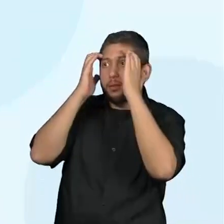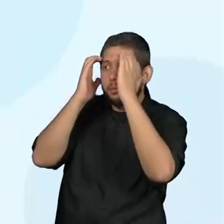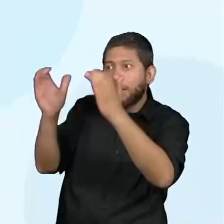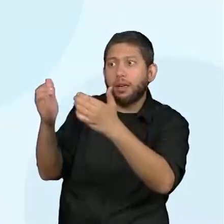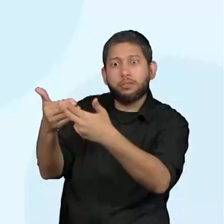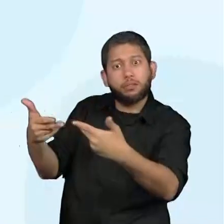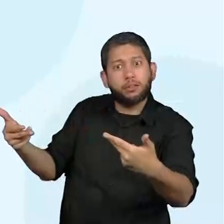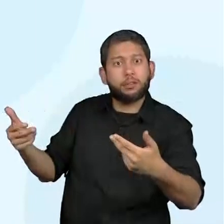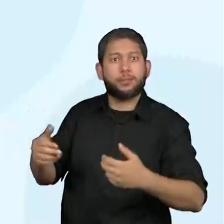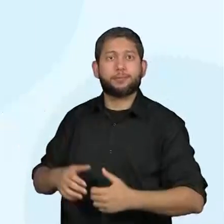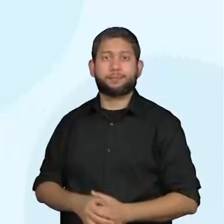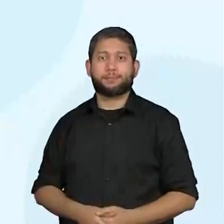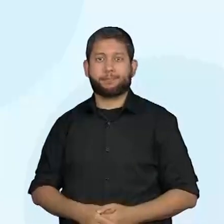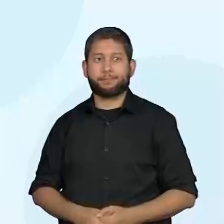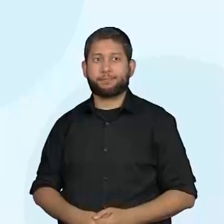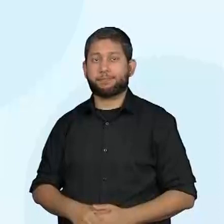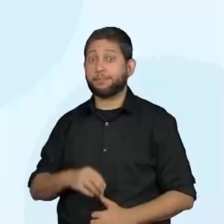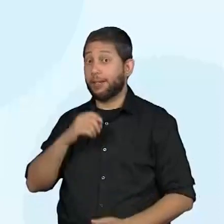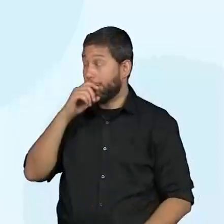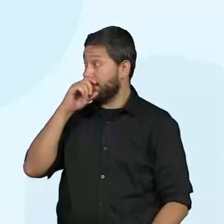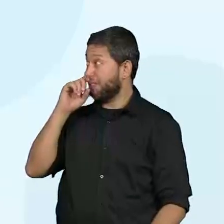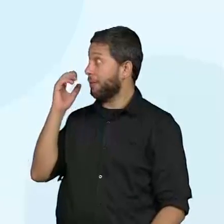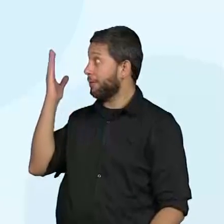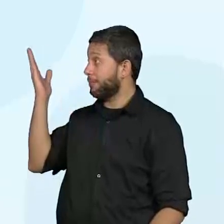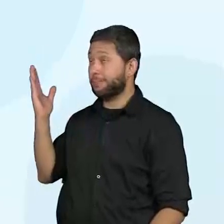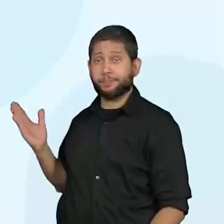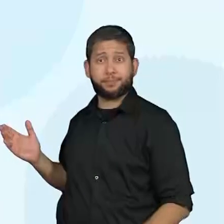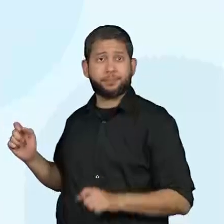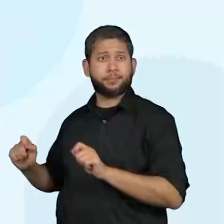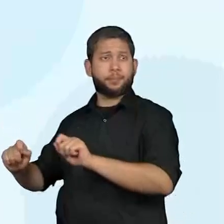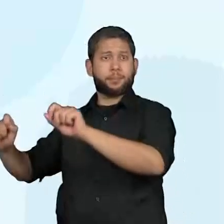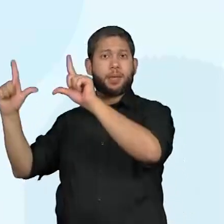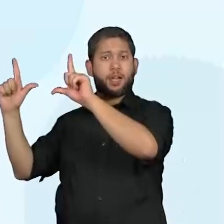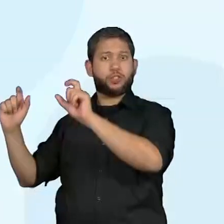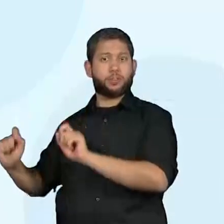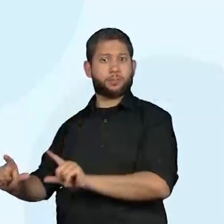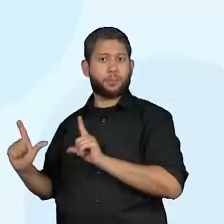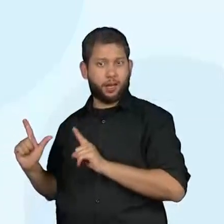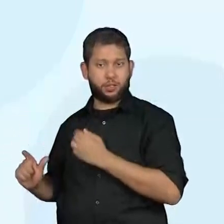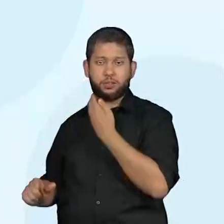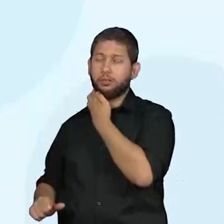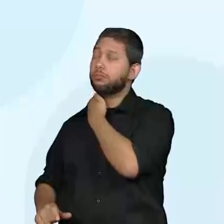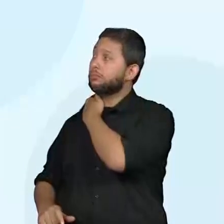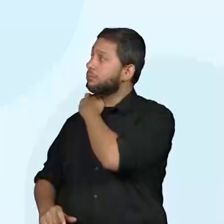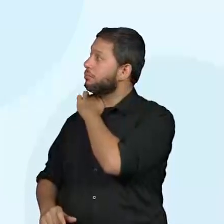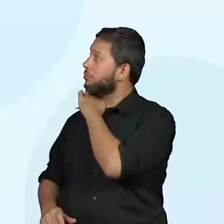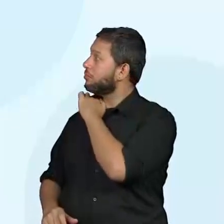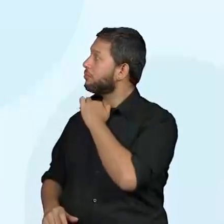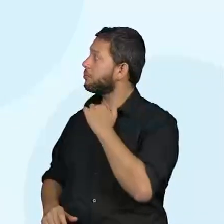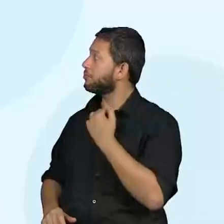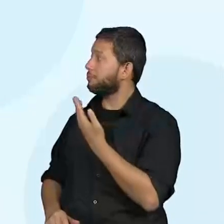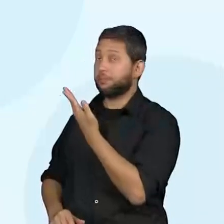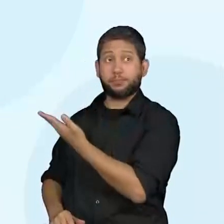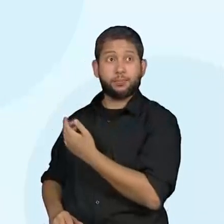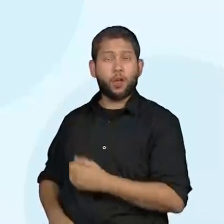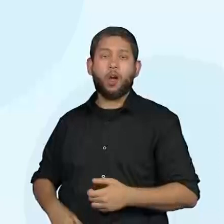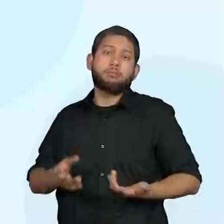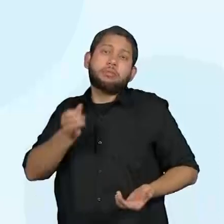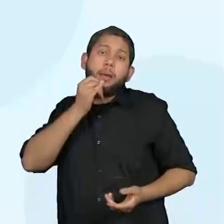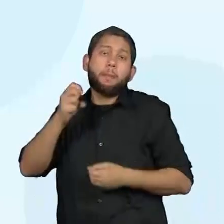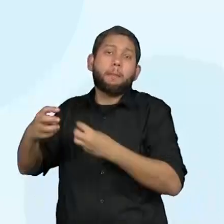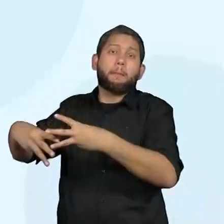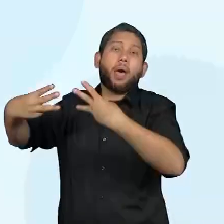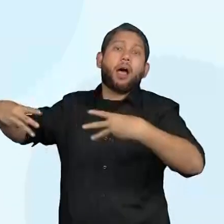toda a cultura. E aí eu trouxe umas imagens bem marcantes aí, ó, por exemplo, a